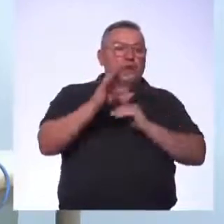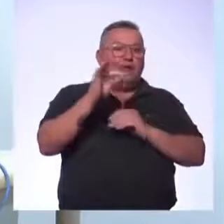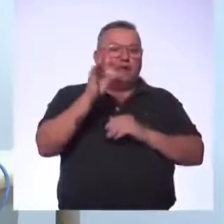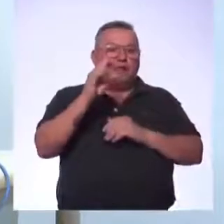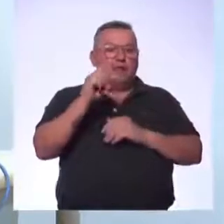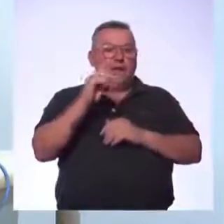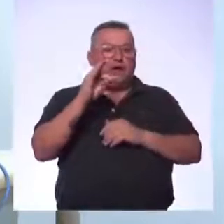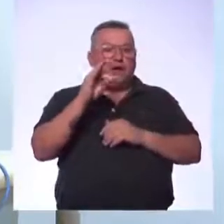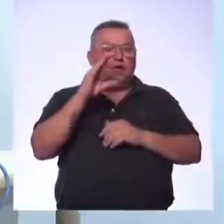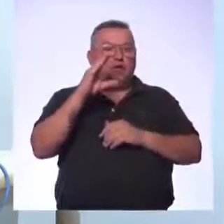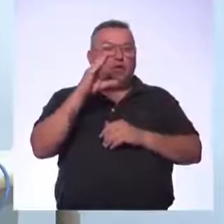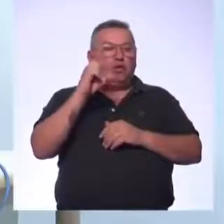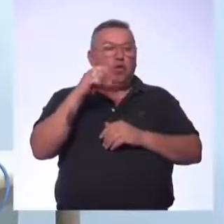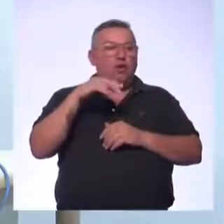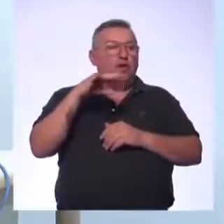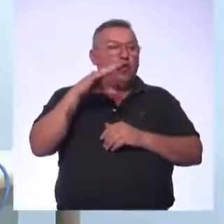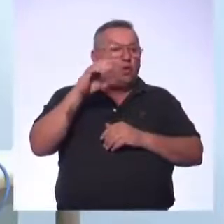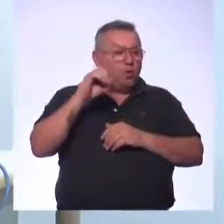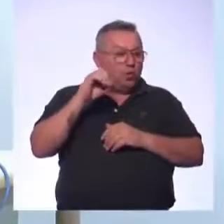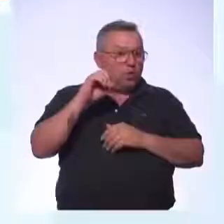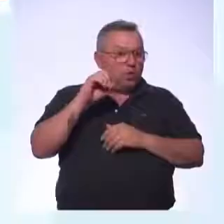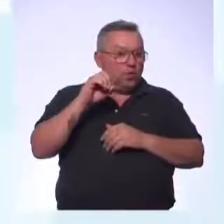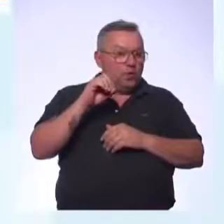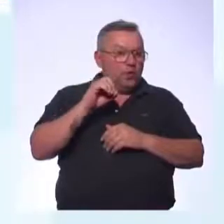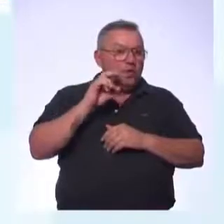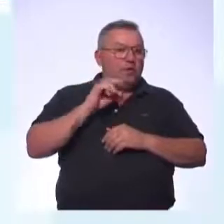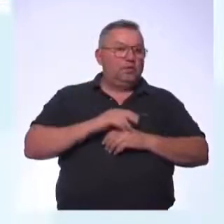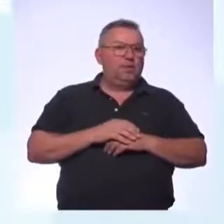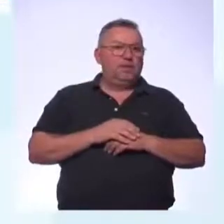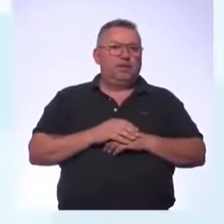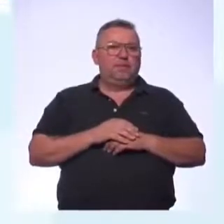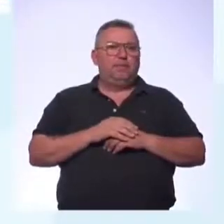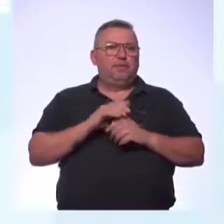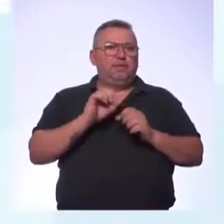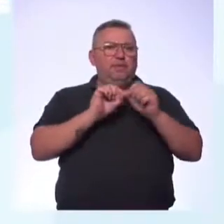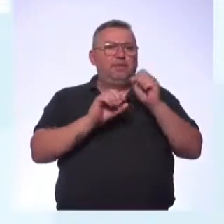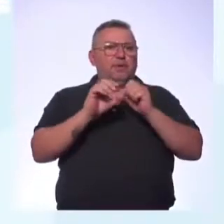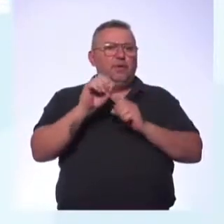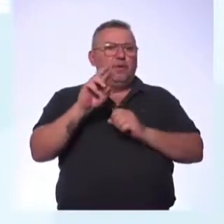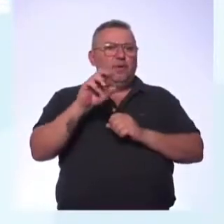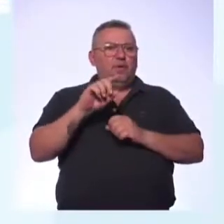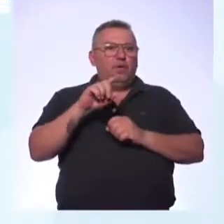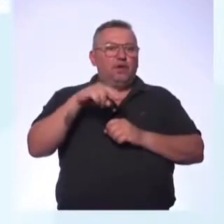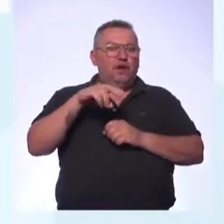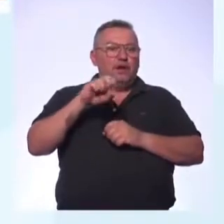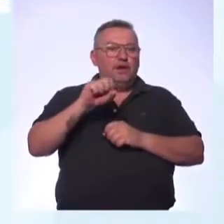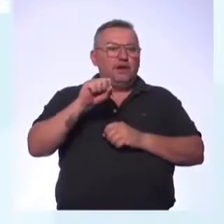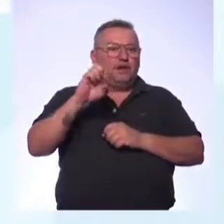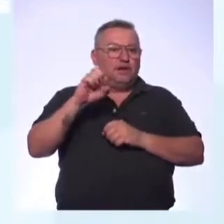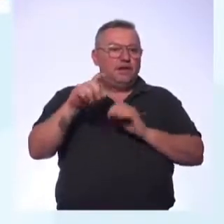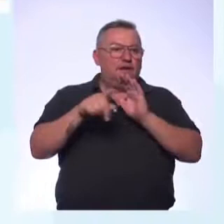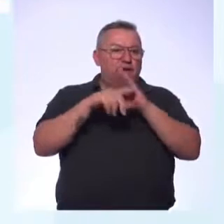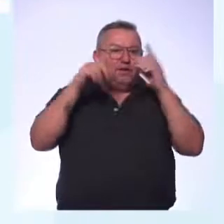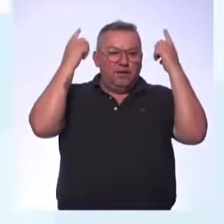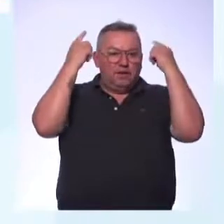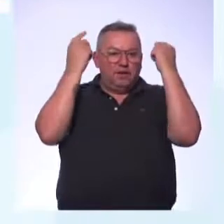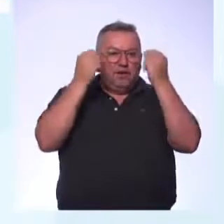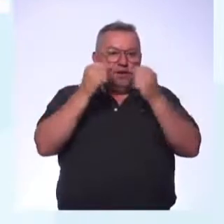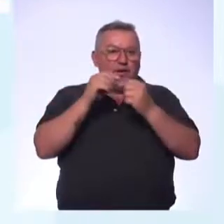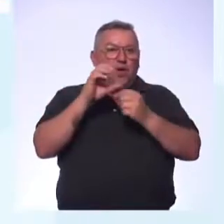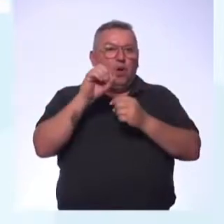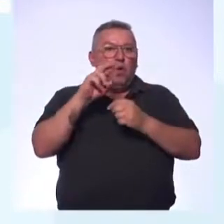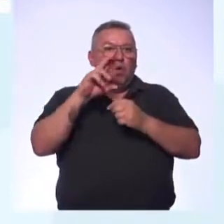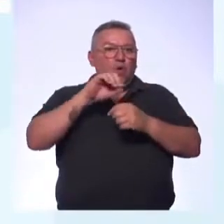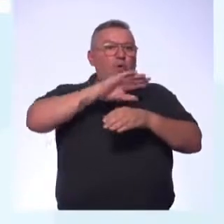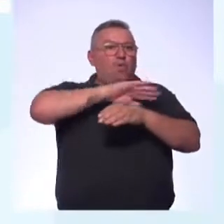Então vamos começar aí com o processo da orogênese, né? Lembrando que a palavra orogênese vem do grego, né? Oros,